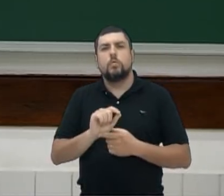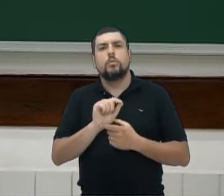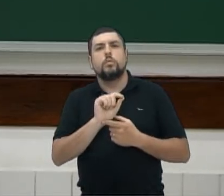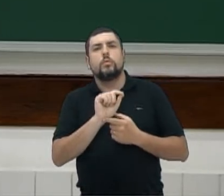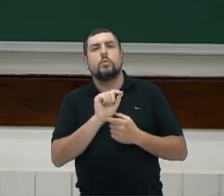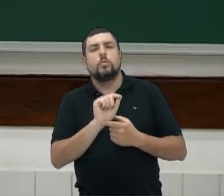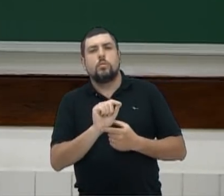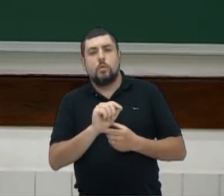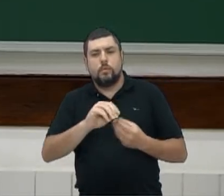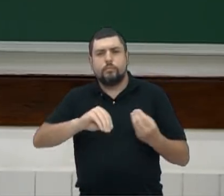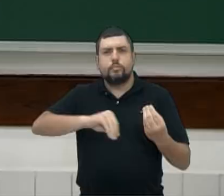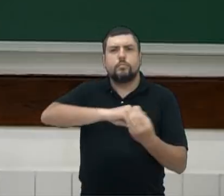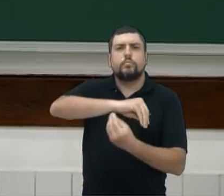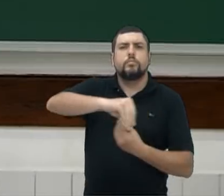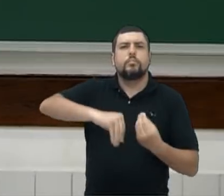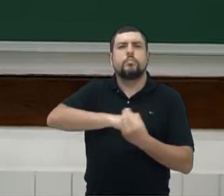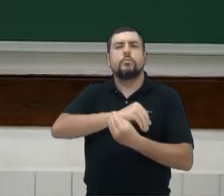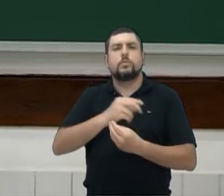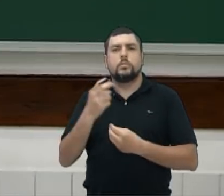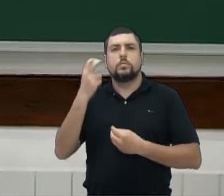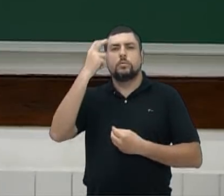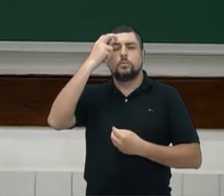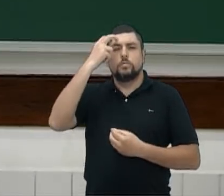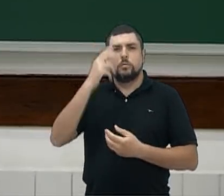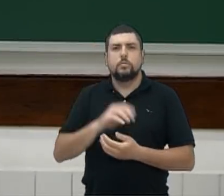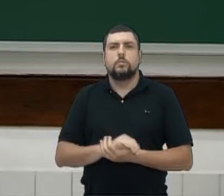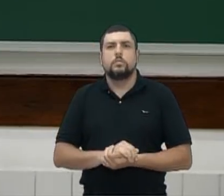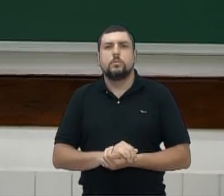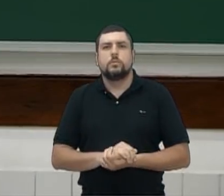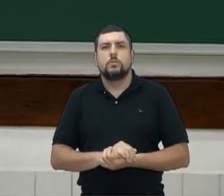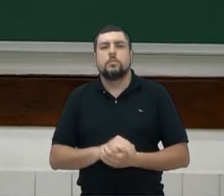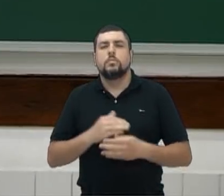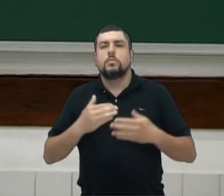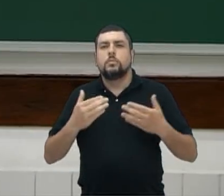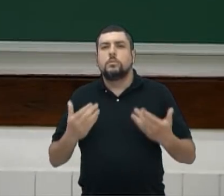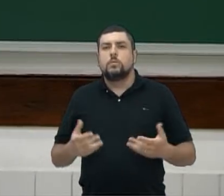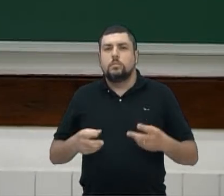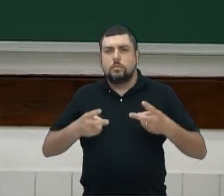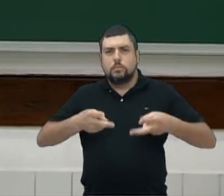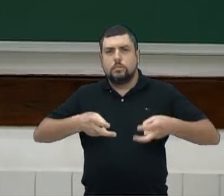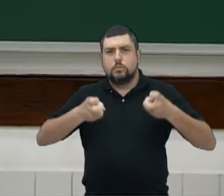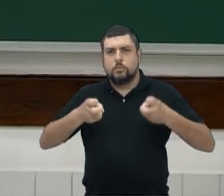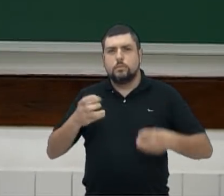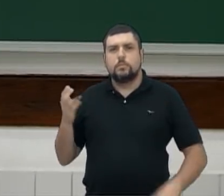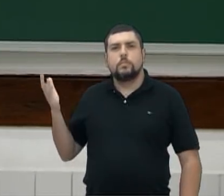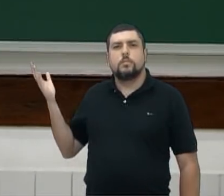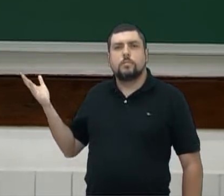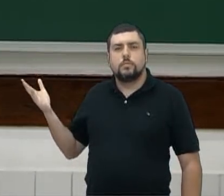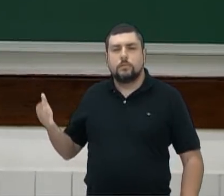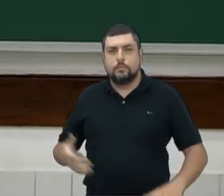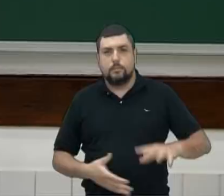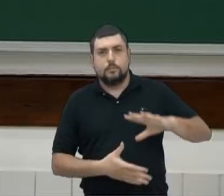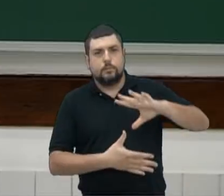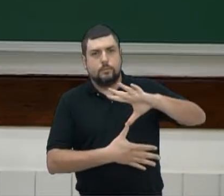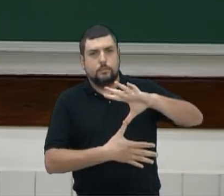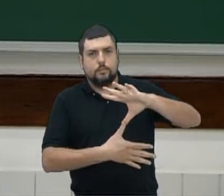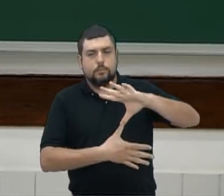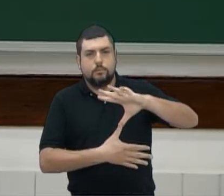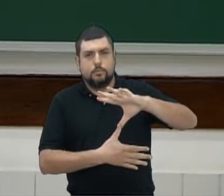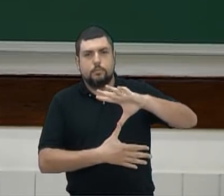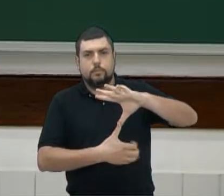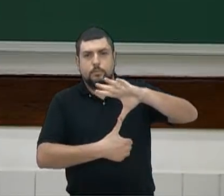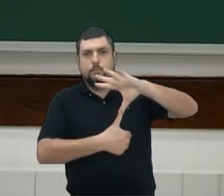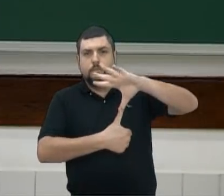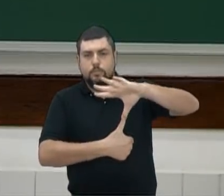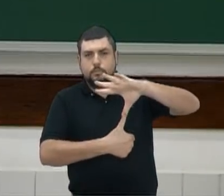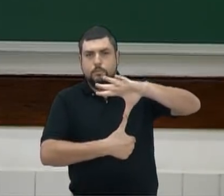na miscigenação cultural. Então nós percebemos aqui alguns elementos na América do Norte que são dos